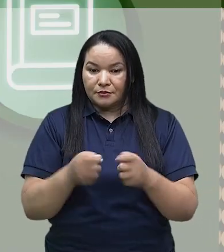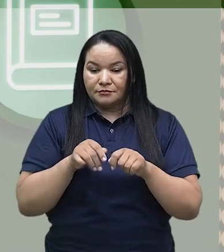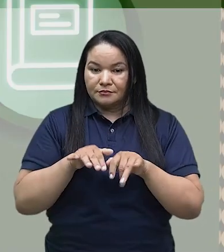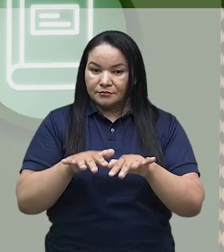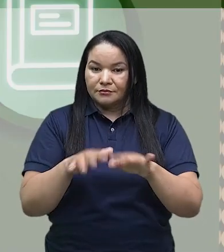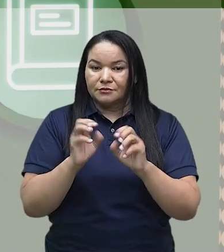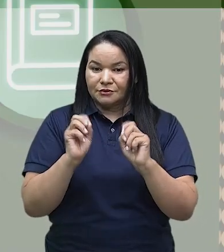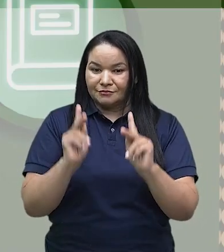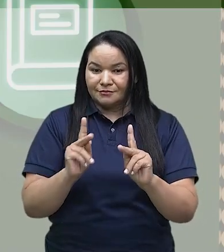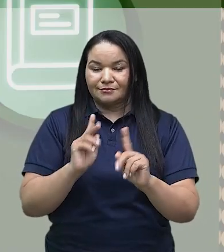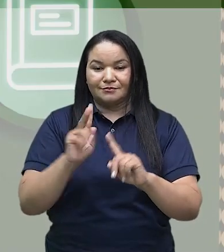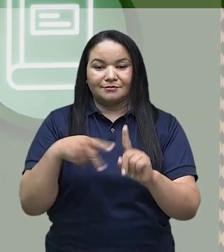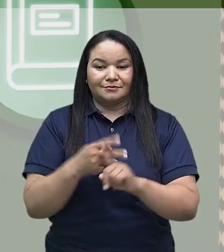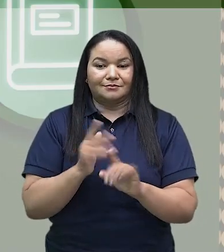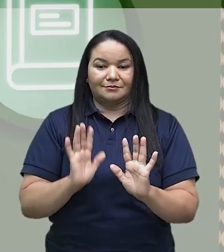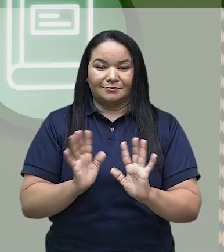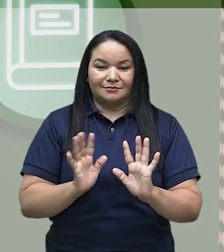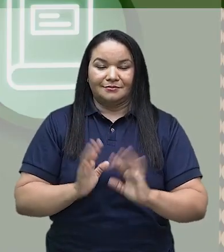bom? Então, até a próxima.